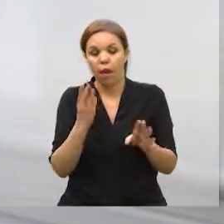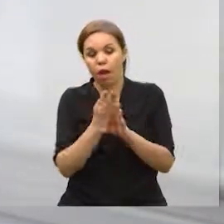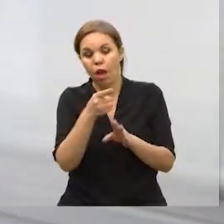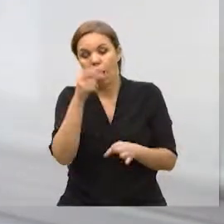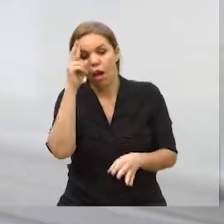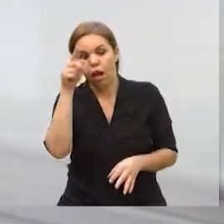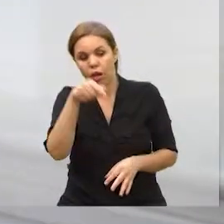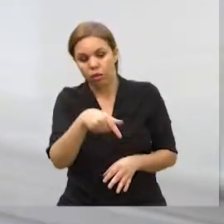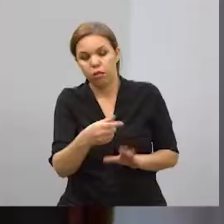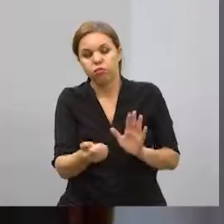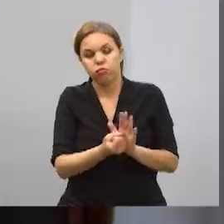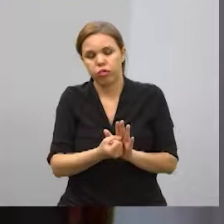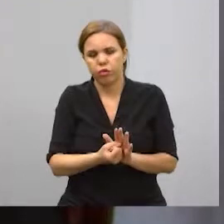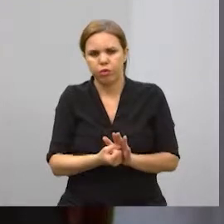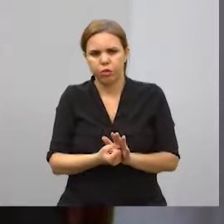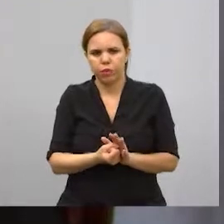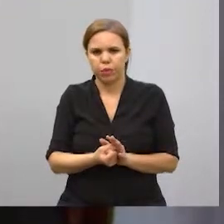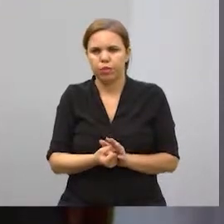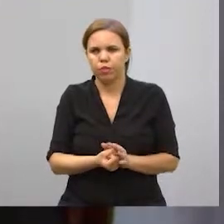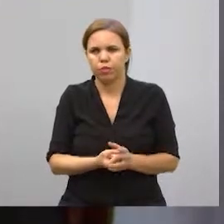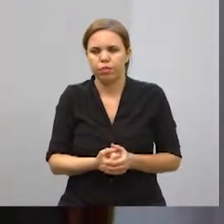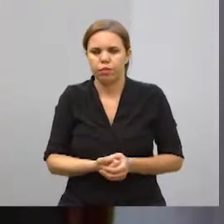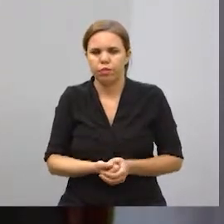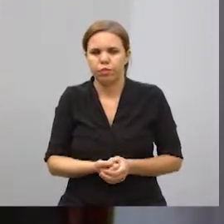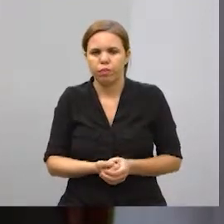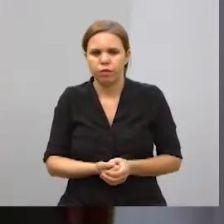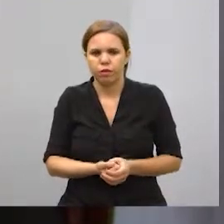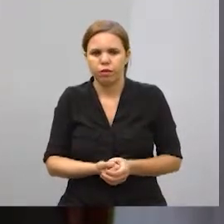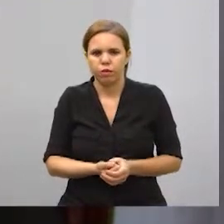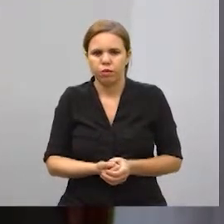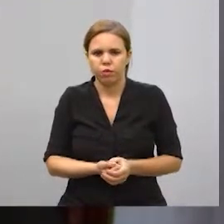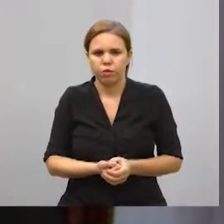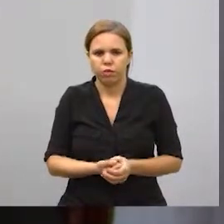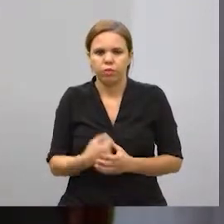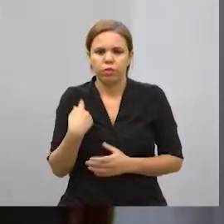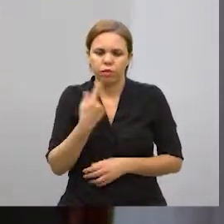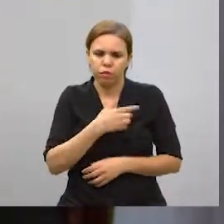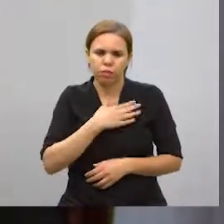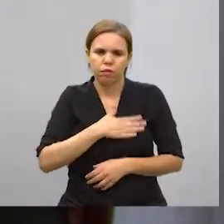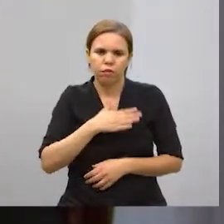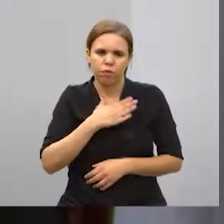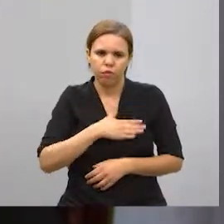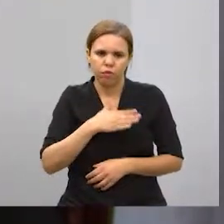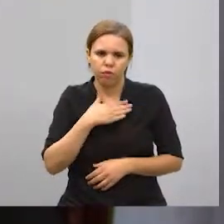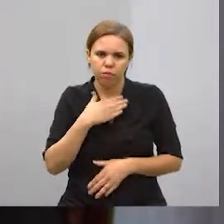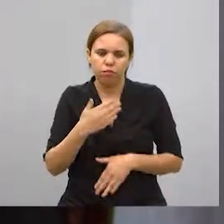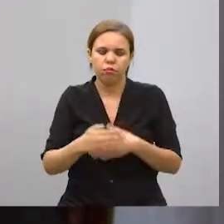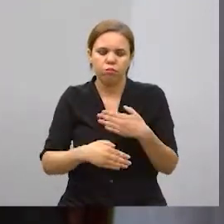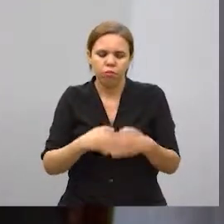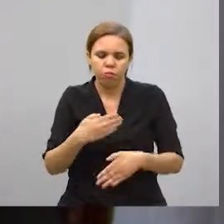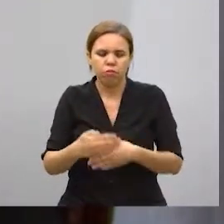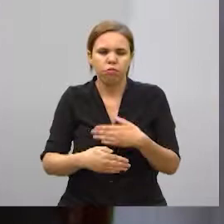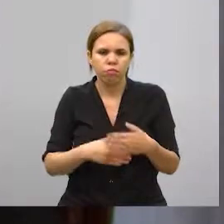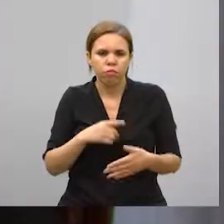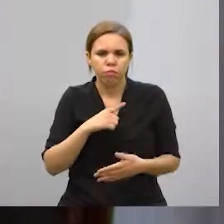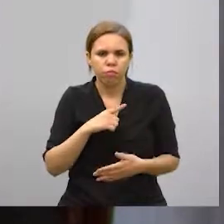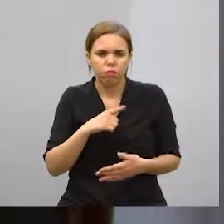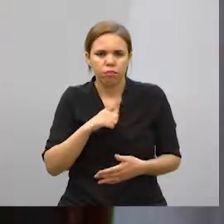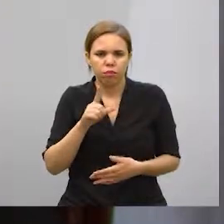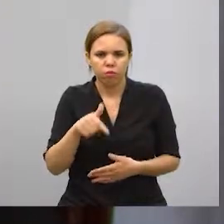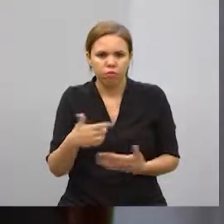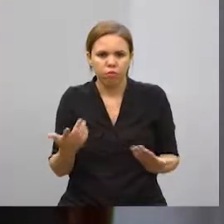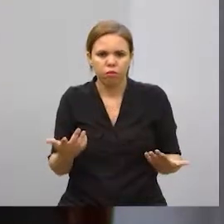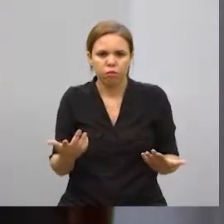sendo identificado, né? A gente está indo assim, sendo muito cautelosa,